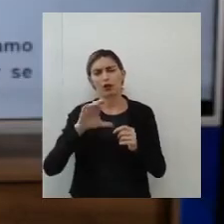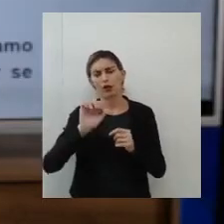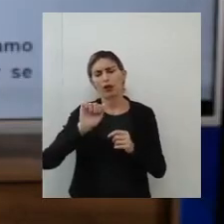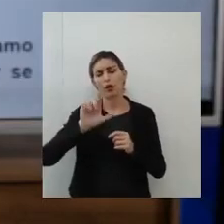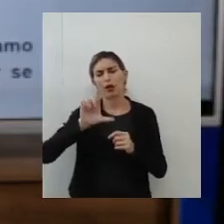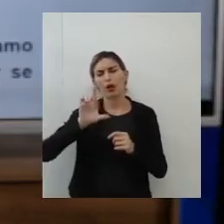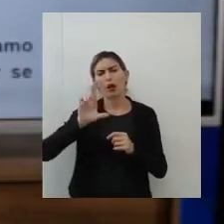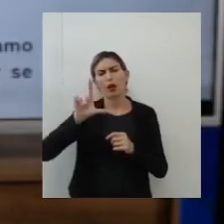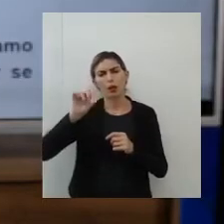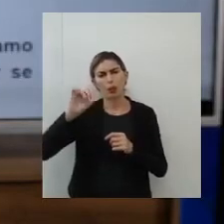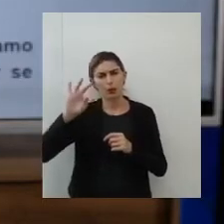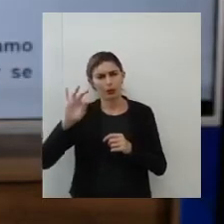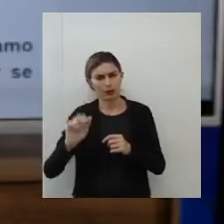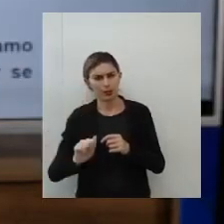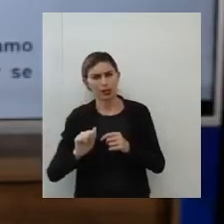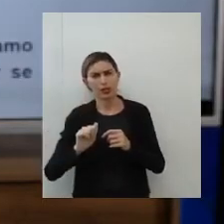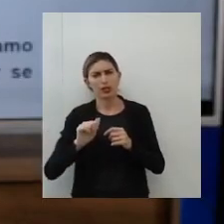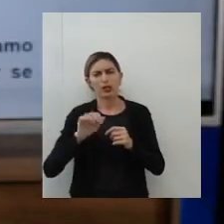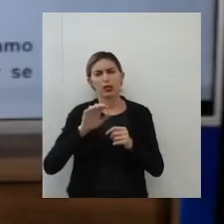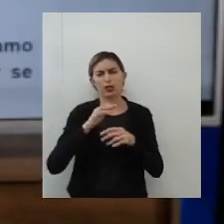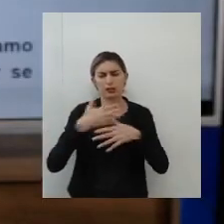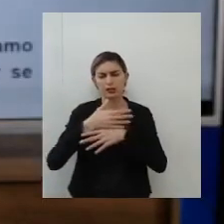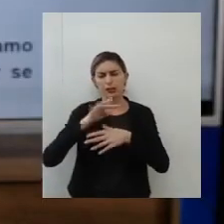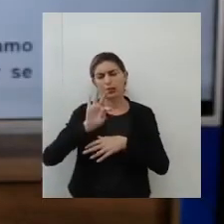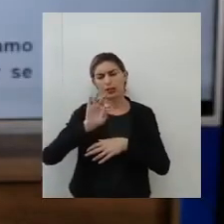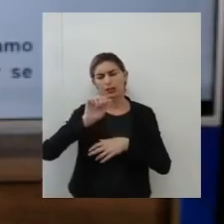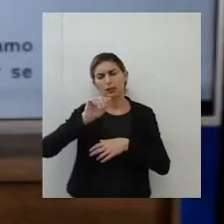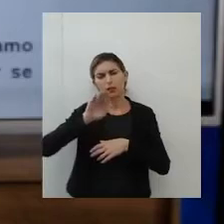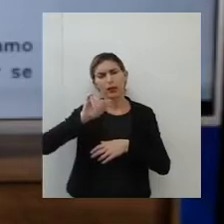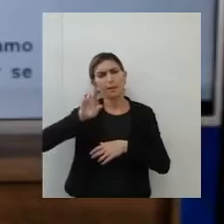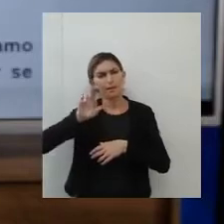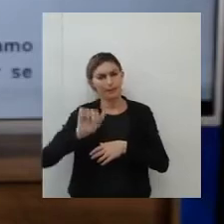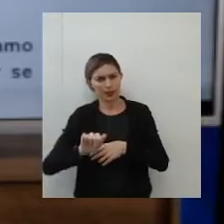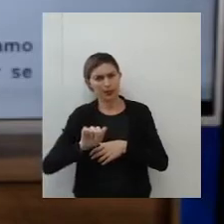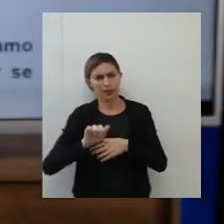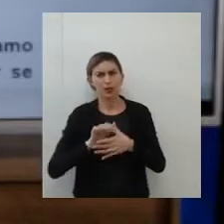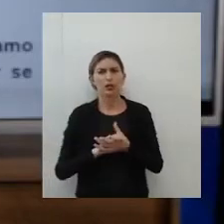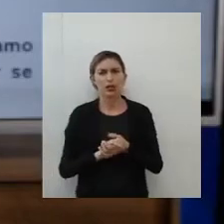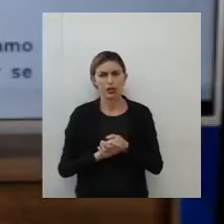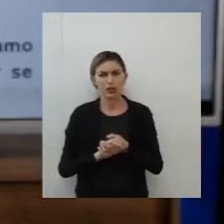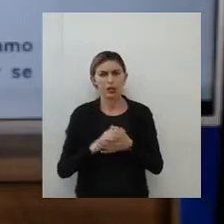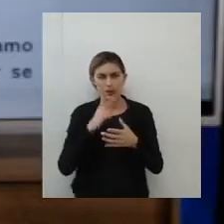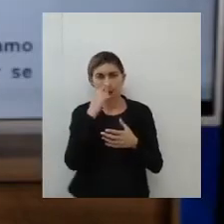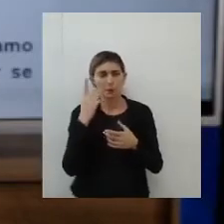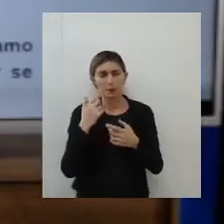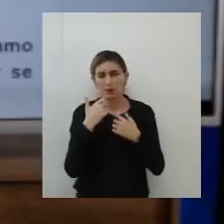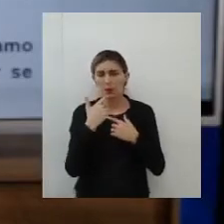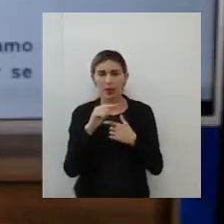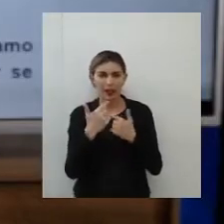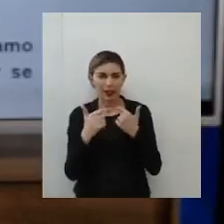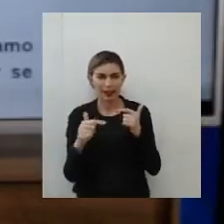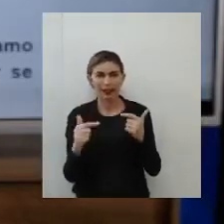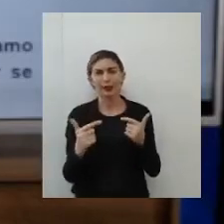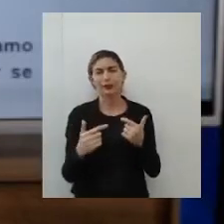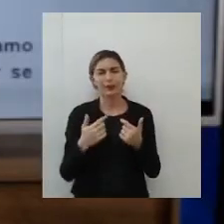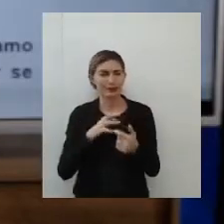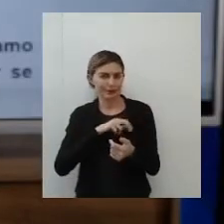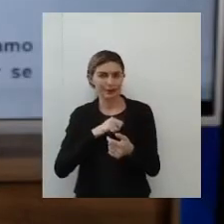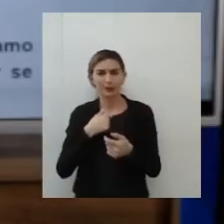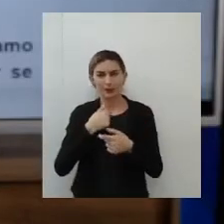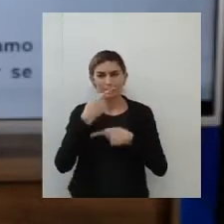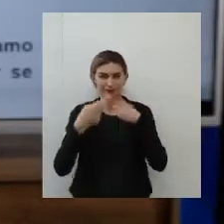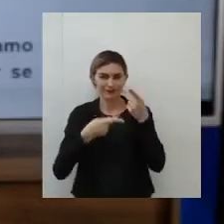Carlota Breckenfeld, em Tapira. Nossa, esse nome aí. O pessoal de línguas deve estar adorando a minha pronúncia, né? Poderia